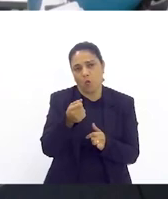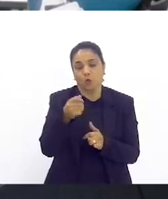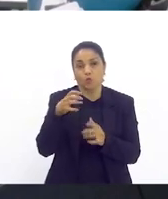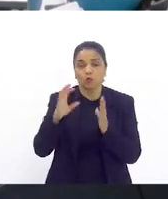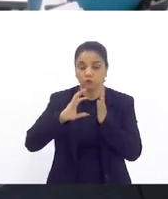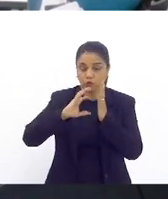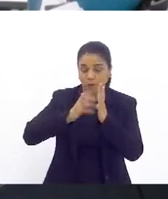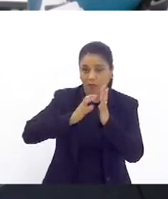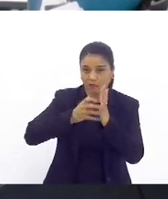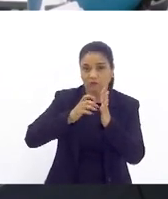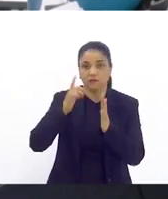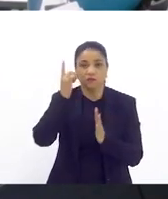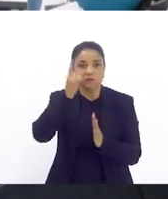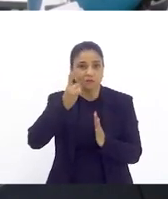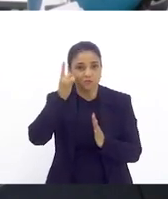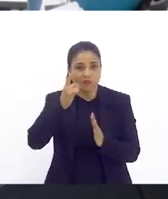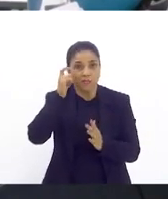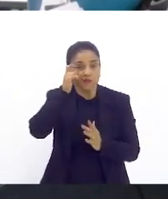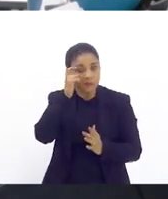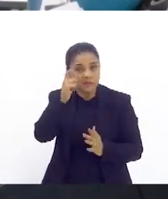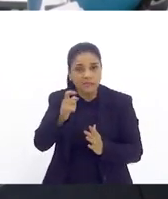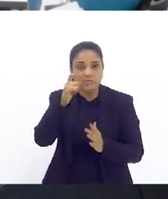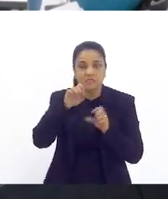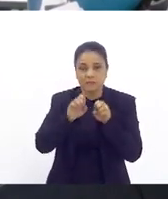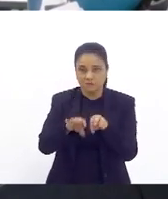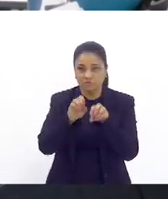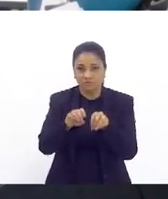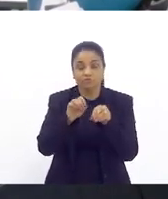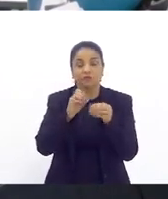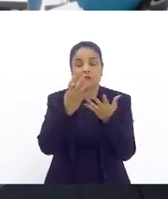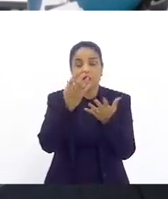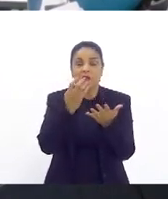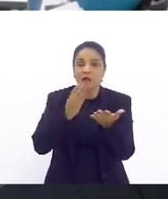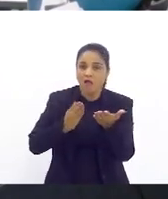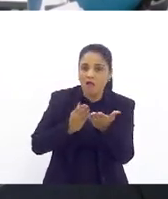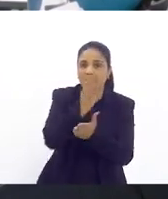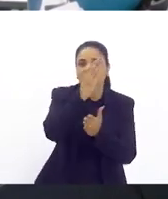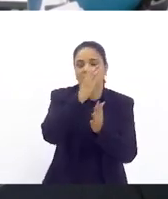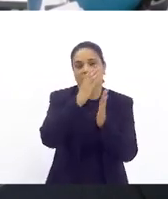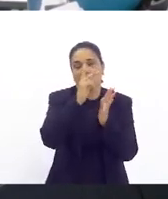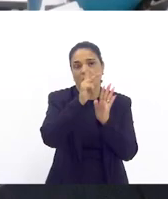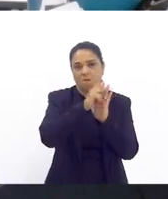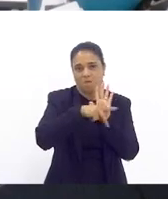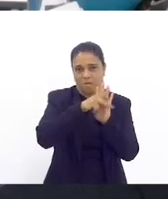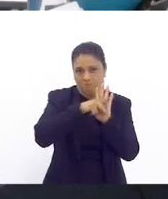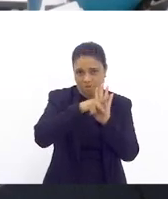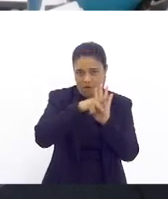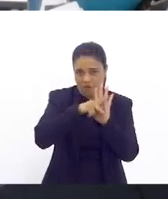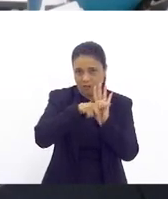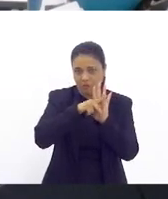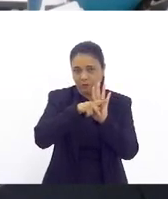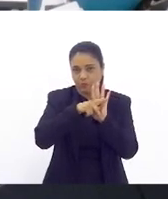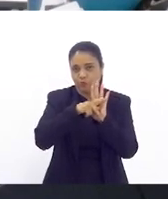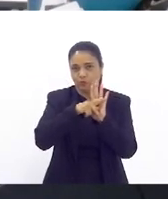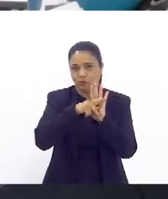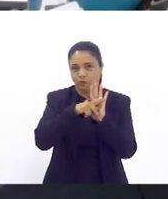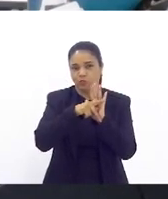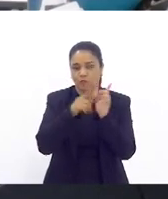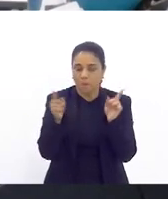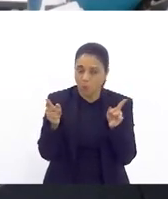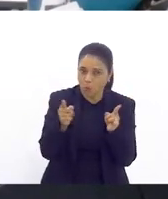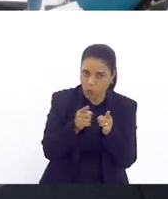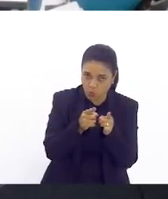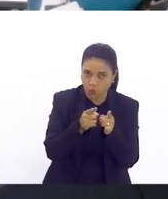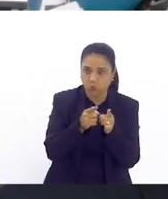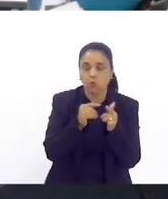os deputados que Estão interessados na educação vamos aprovar um plano né que a gente sabe é que vai ter uma vida muito mais curta do que